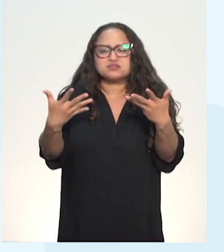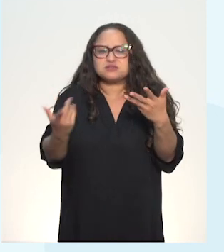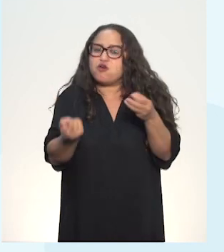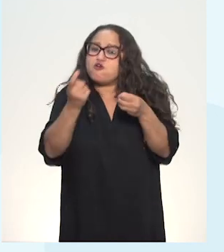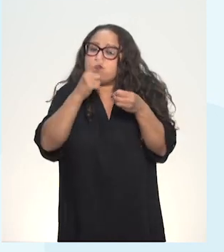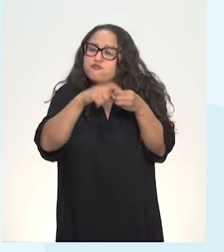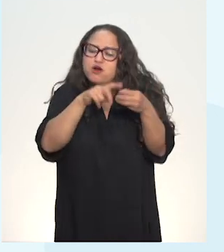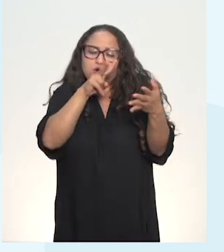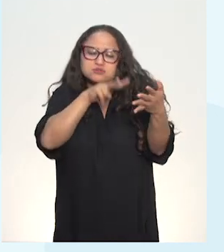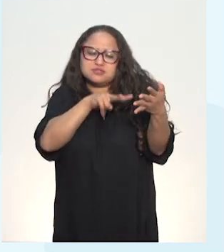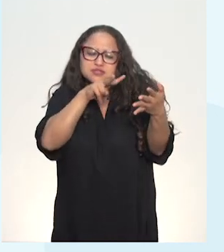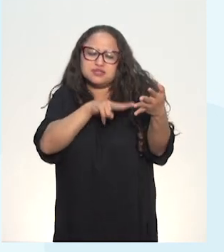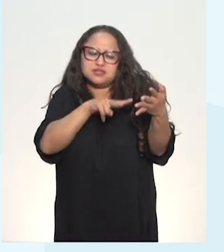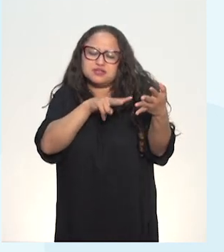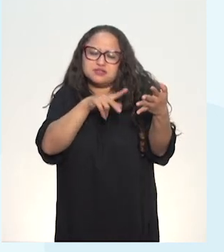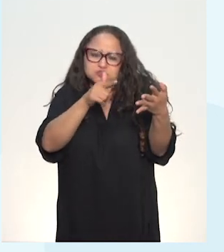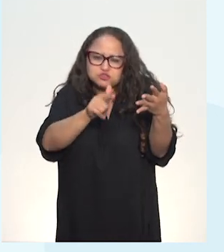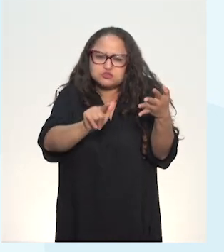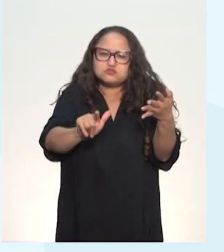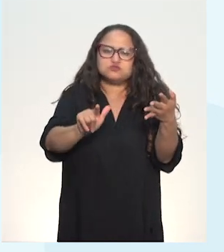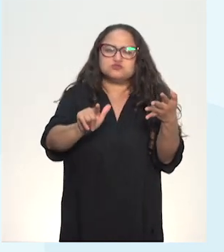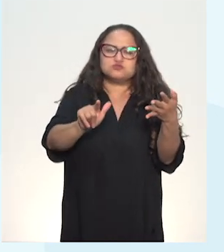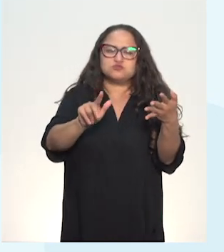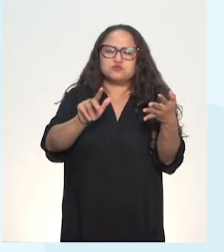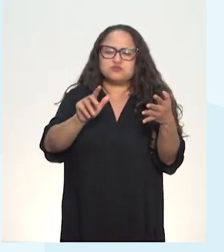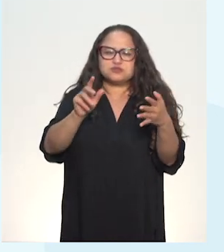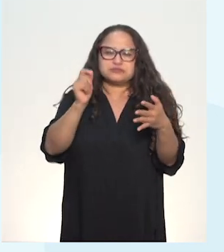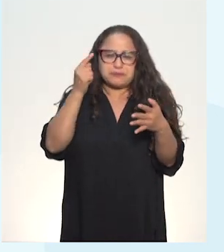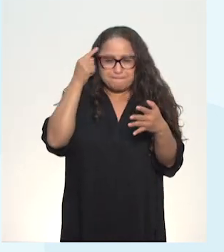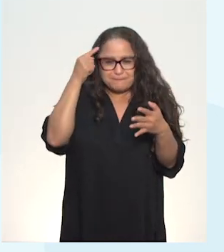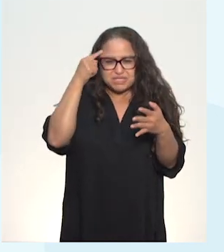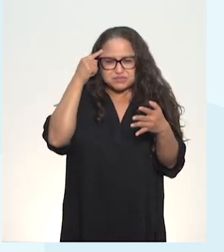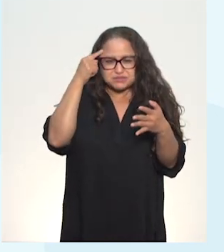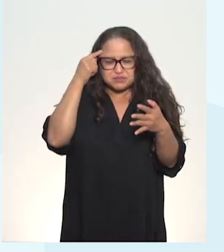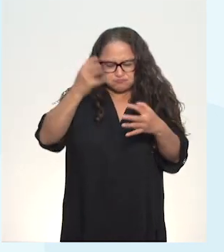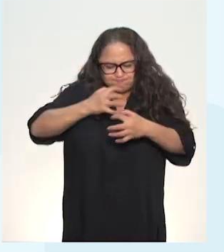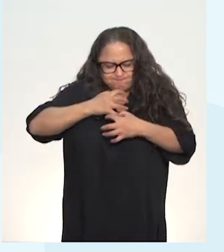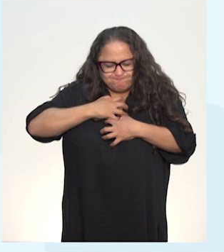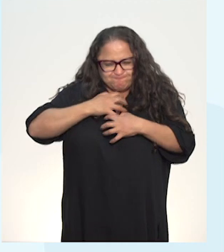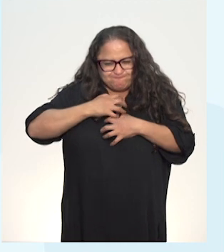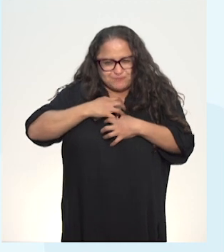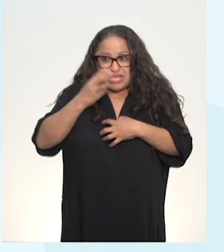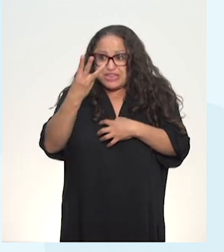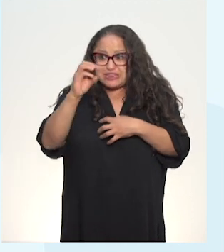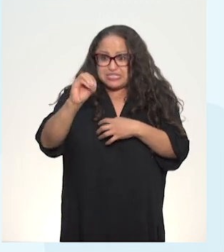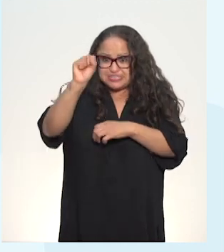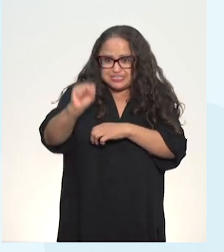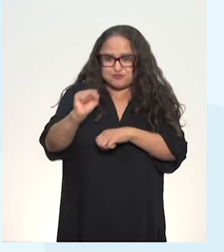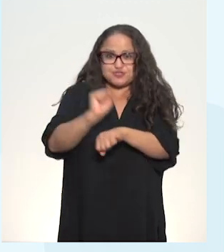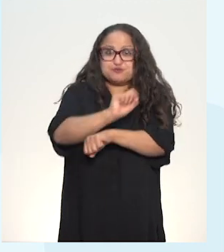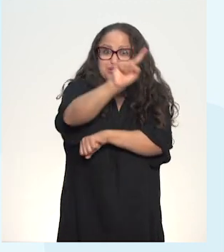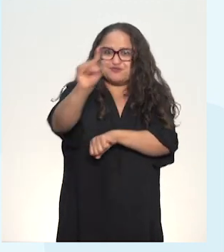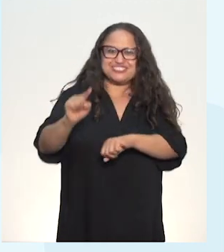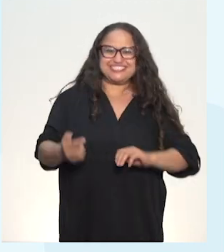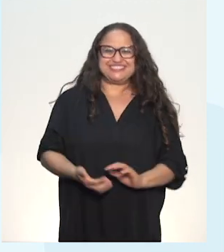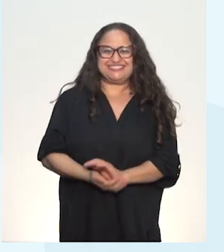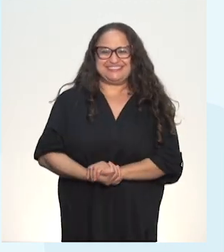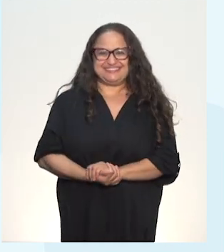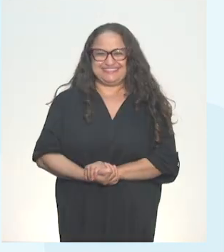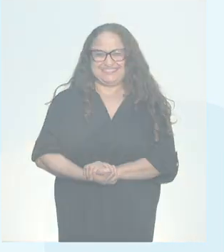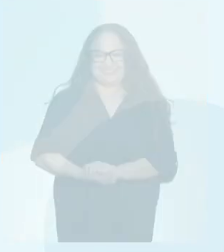falando, estou enrolando com vocês, estou tentando me vencer um pouquinho. Mas vamos lá. Quais são os sentimentos? 30 segundos, já voltamos.